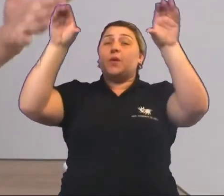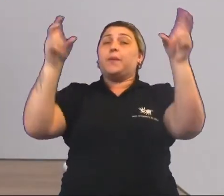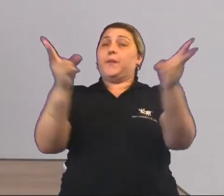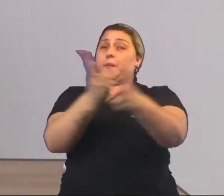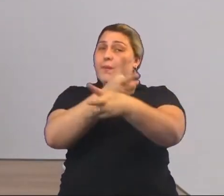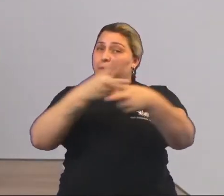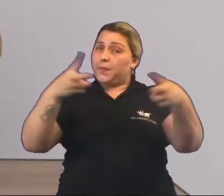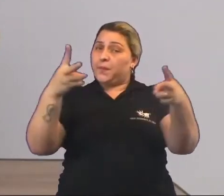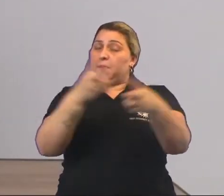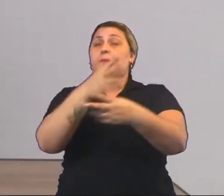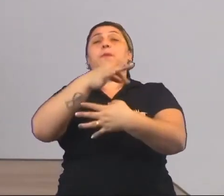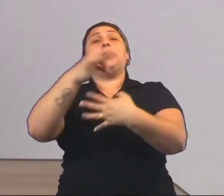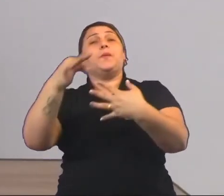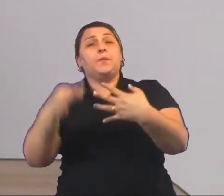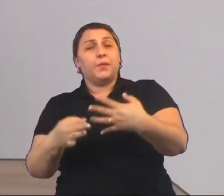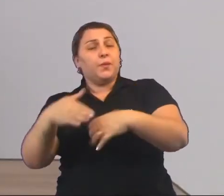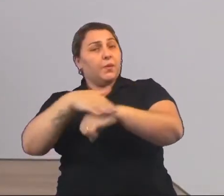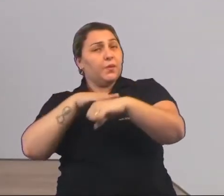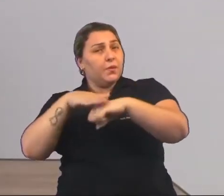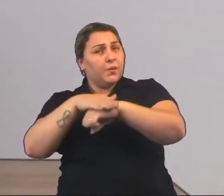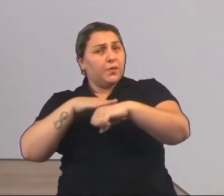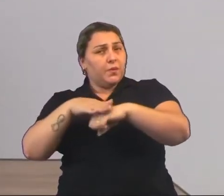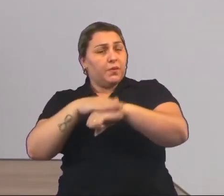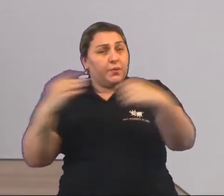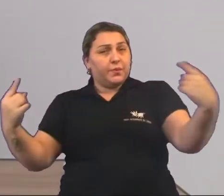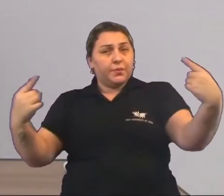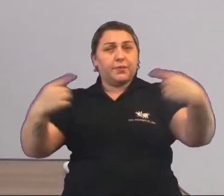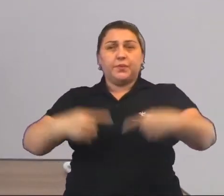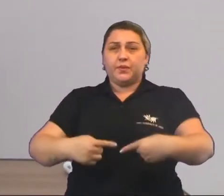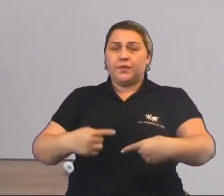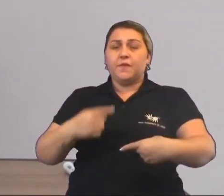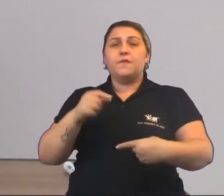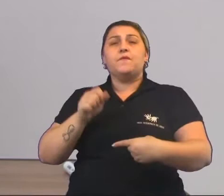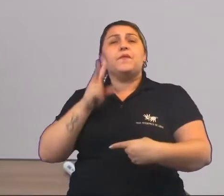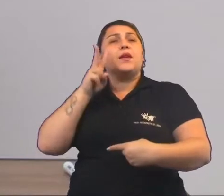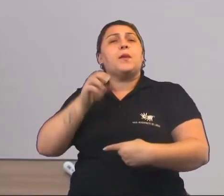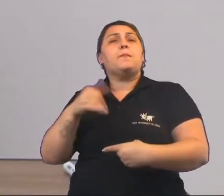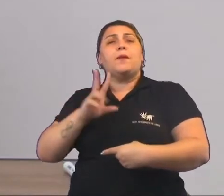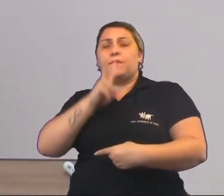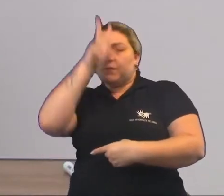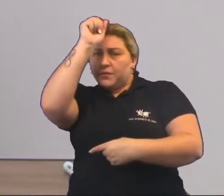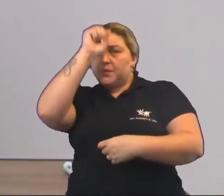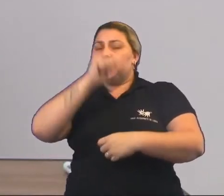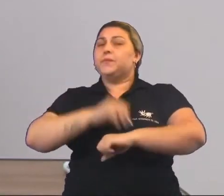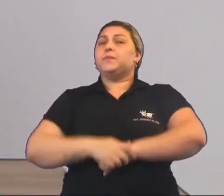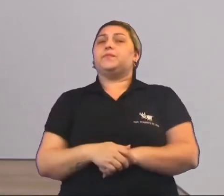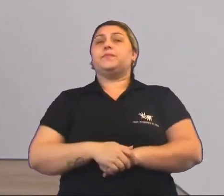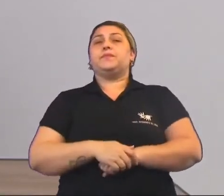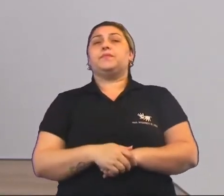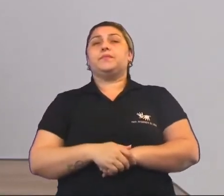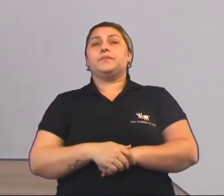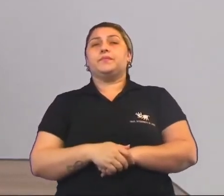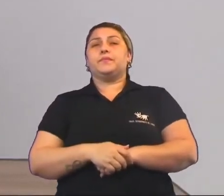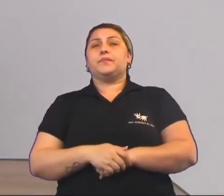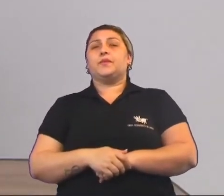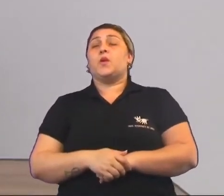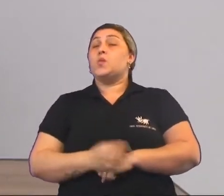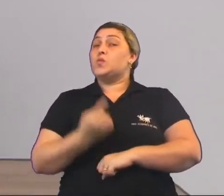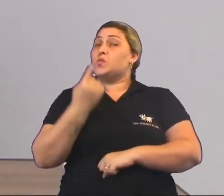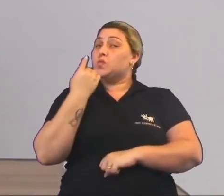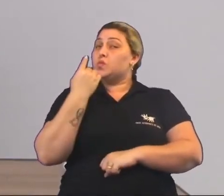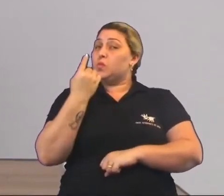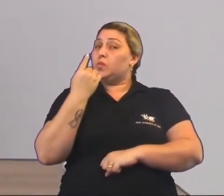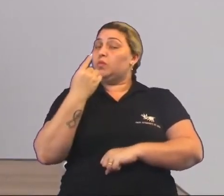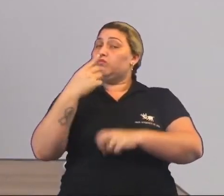o vento, né? Um elemento, estão ali conversando, disputando ali para ver quem seria o mais forte. E entre eles saiu um